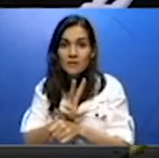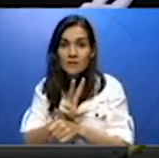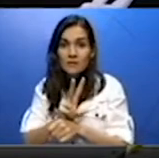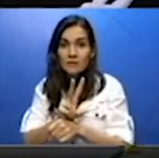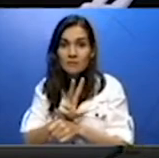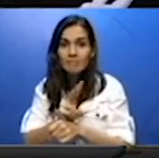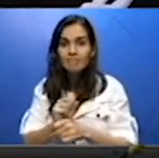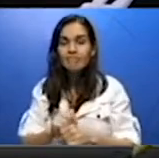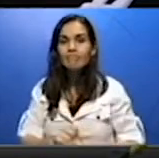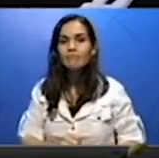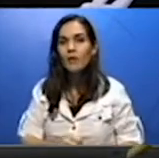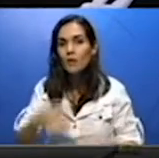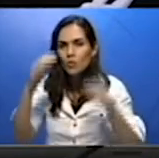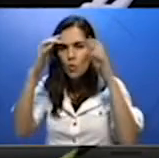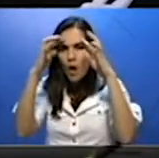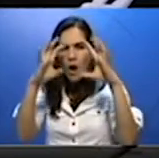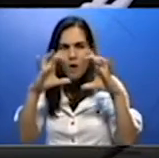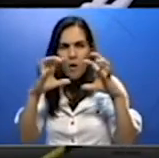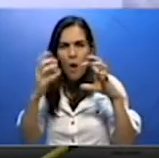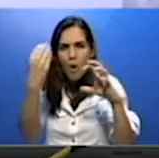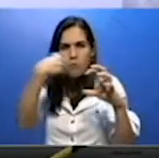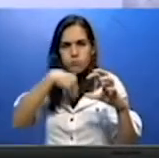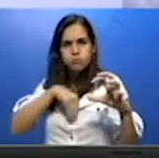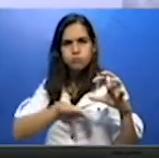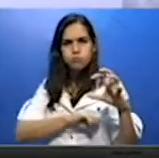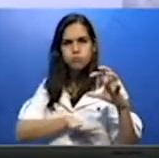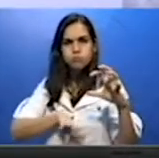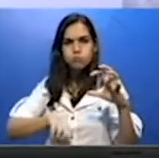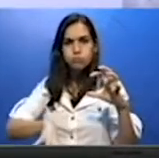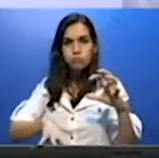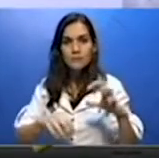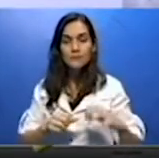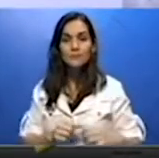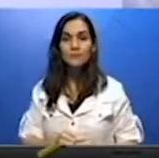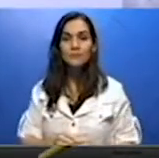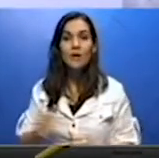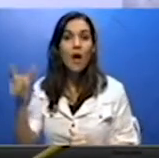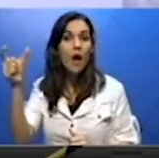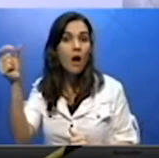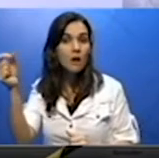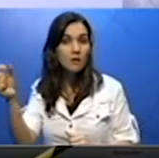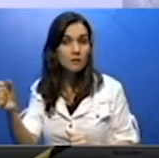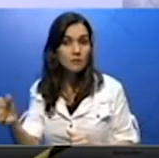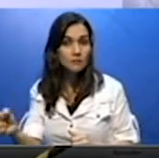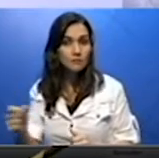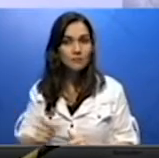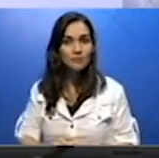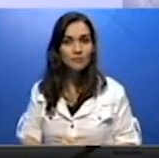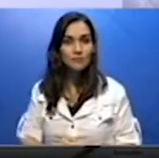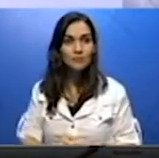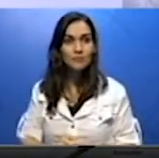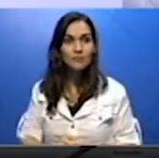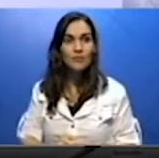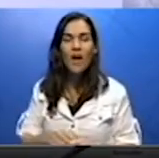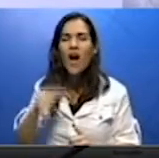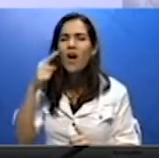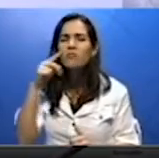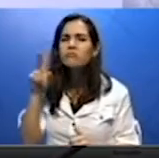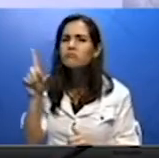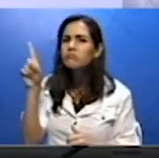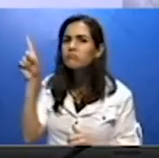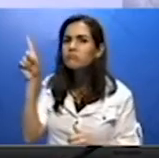nervoso central que a medula espinhal e nessa figura Eu apresento a filogenia dos cordados